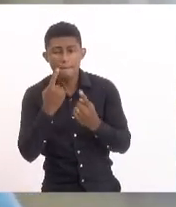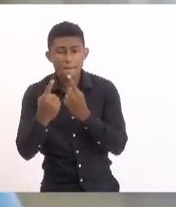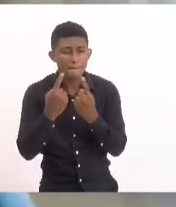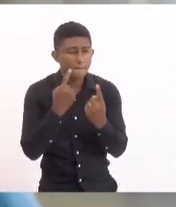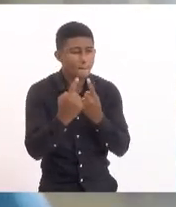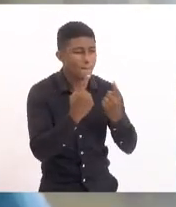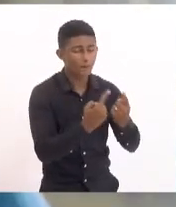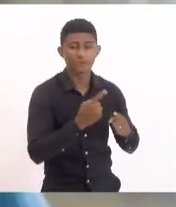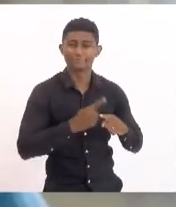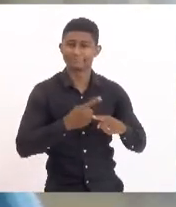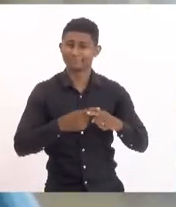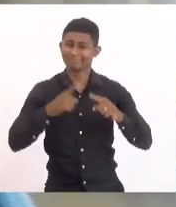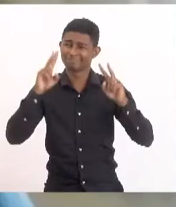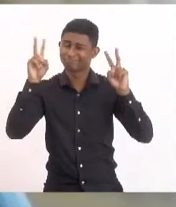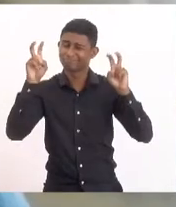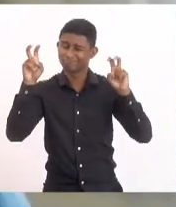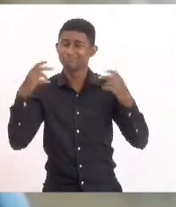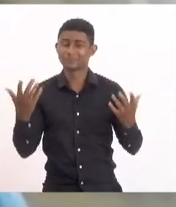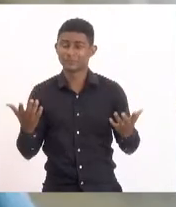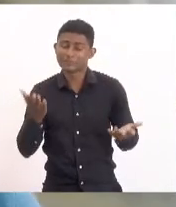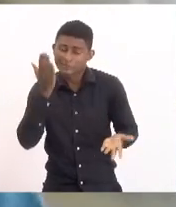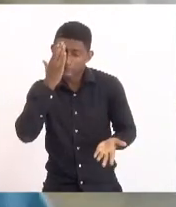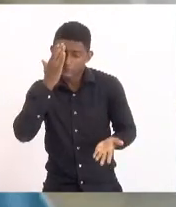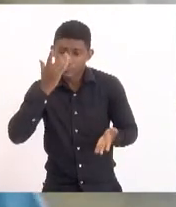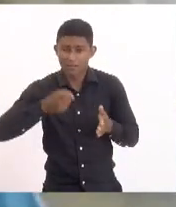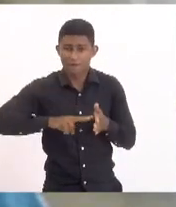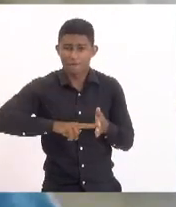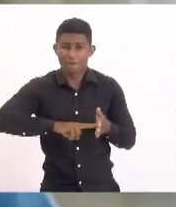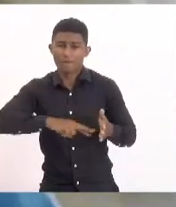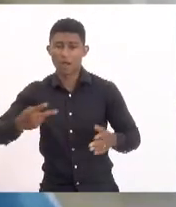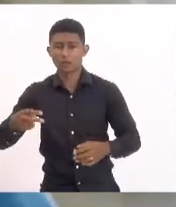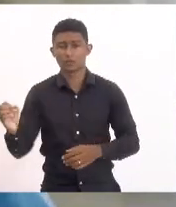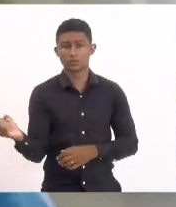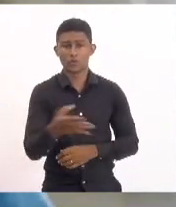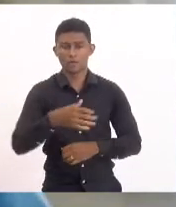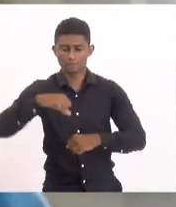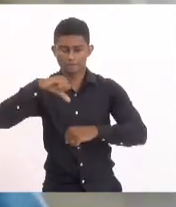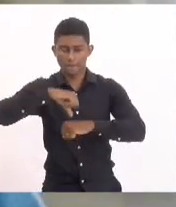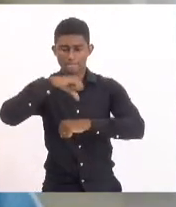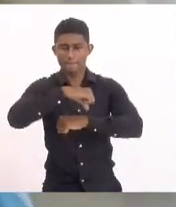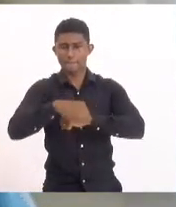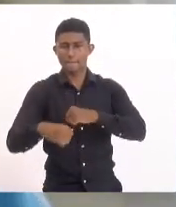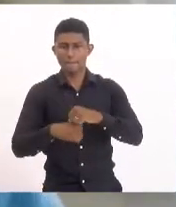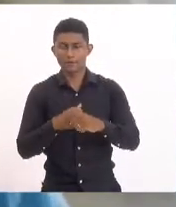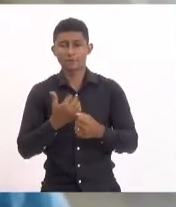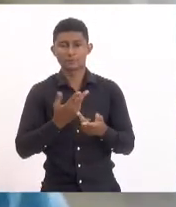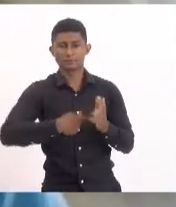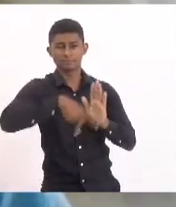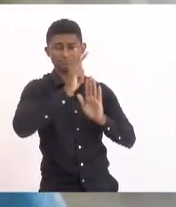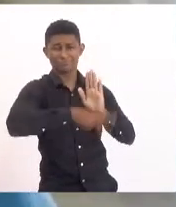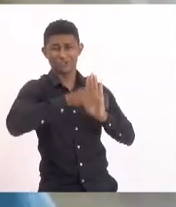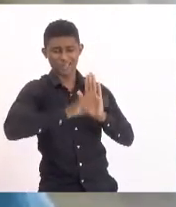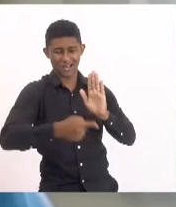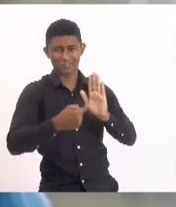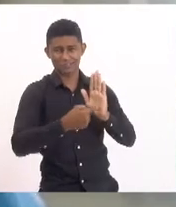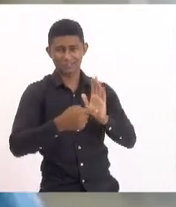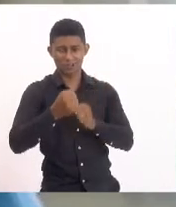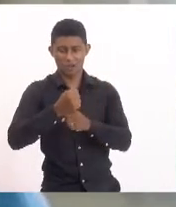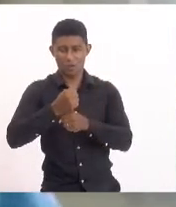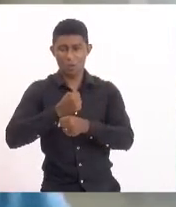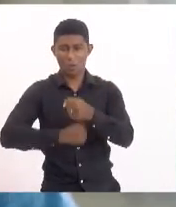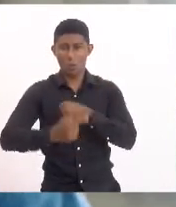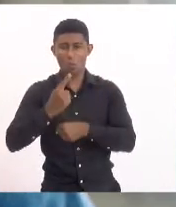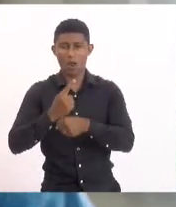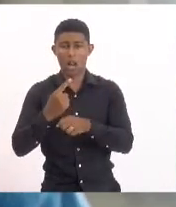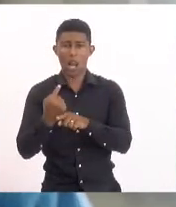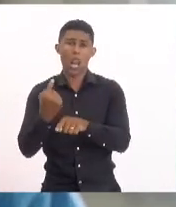infelizmente, essa nova variante Ômicron mostra que esse projeto, apesar de ter um ano, o projeto da deputada Dani, que apesar